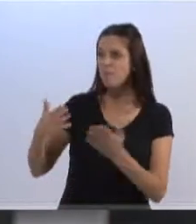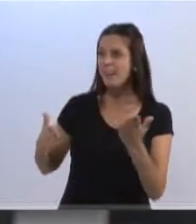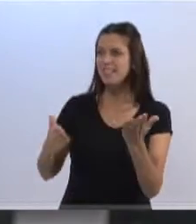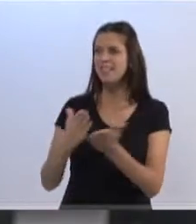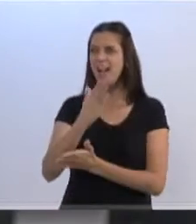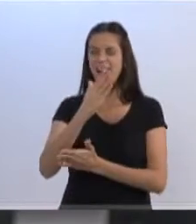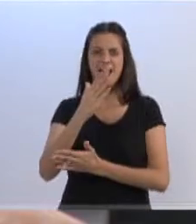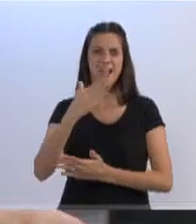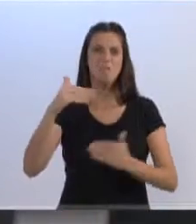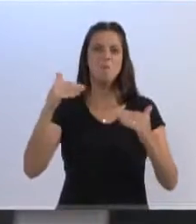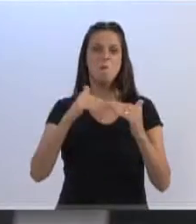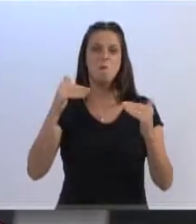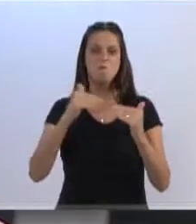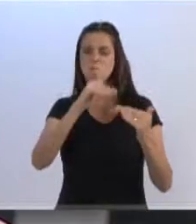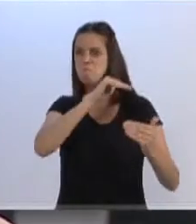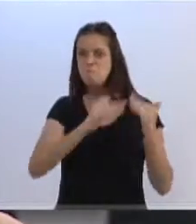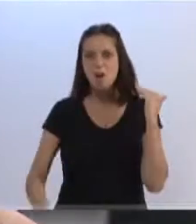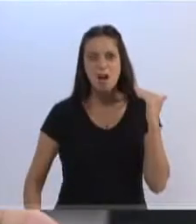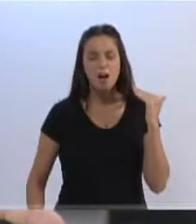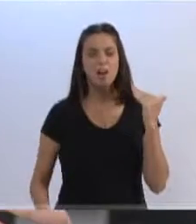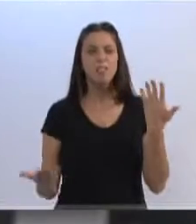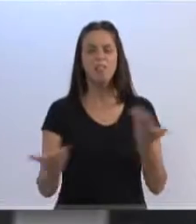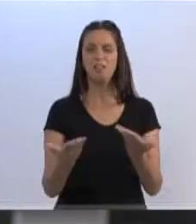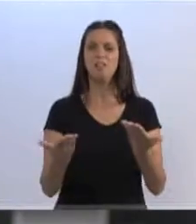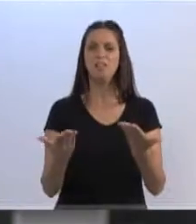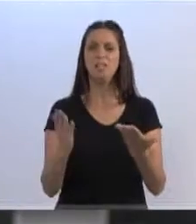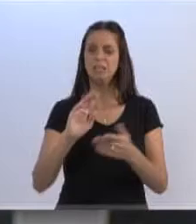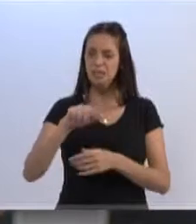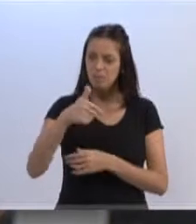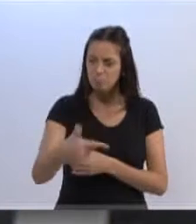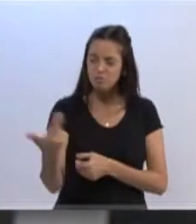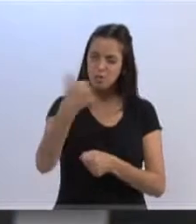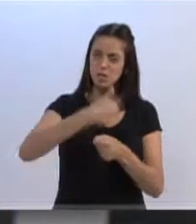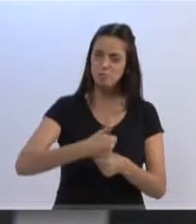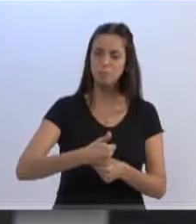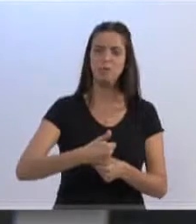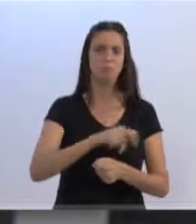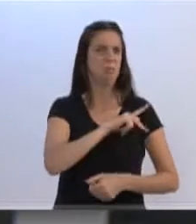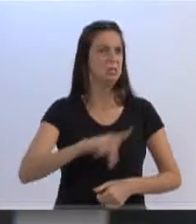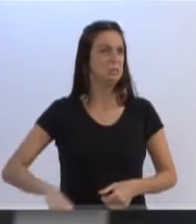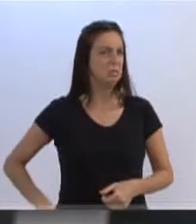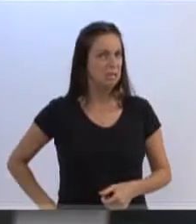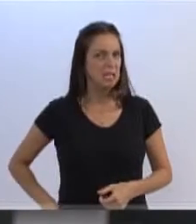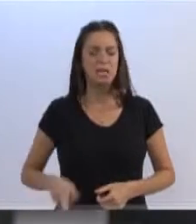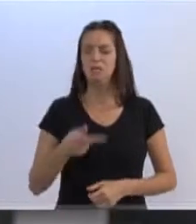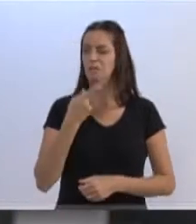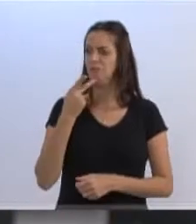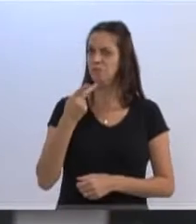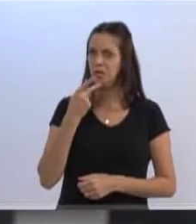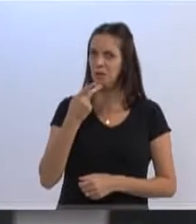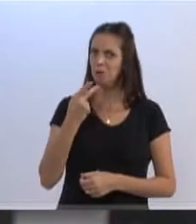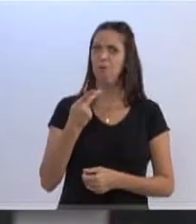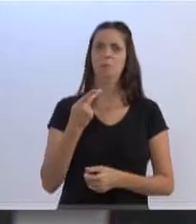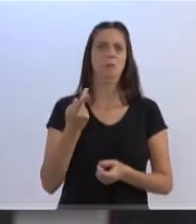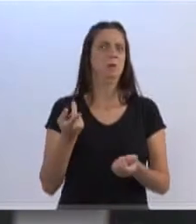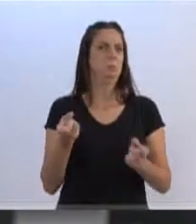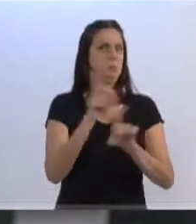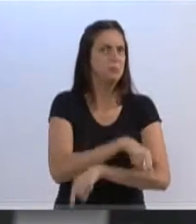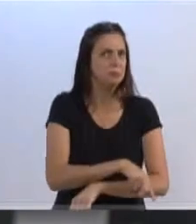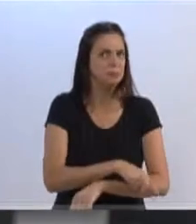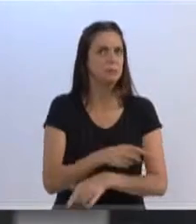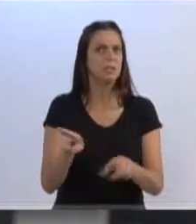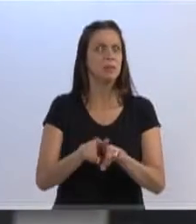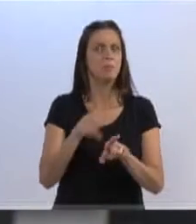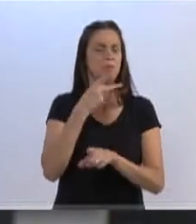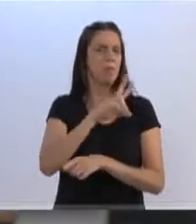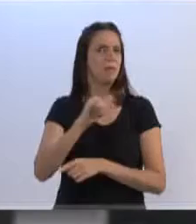da Previdência. E agora simplesmente mudou, né? E dizer que não vai afetar a parte mais pobre, os